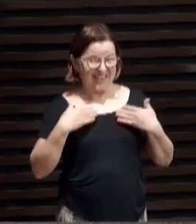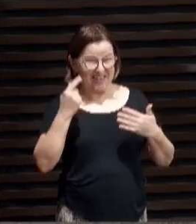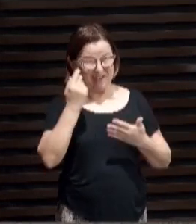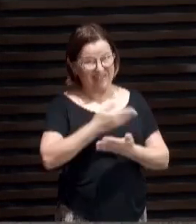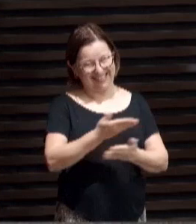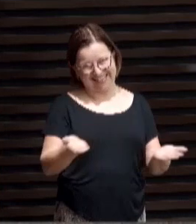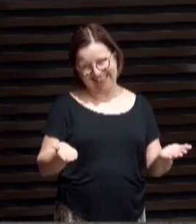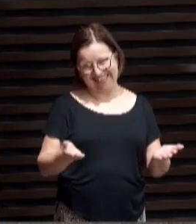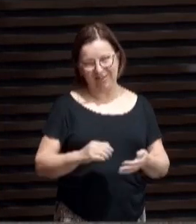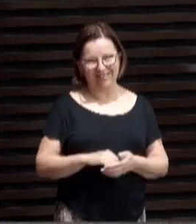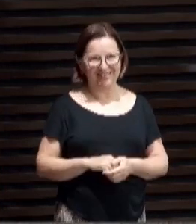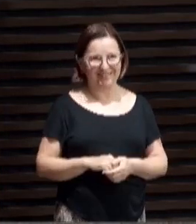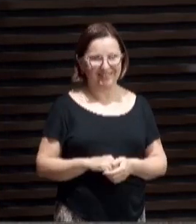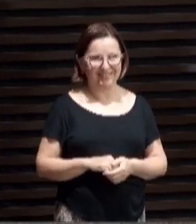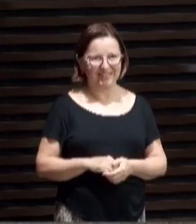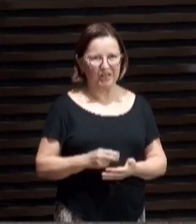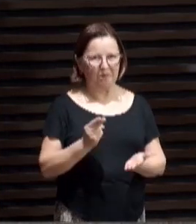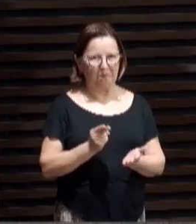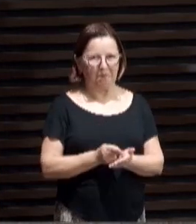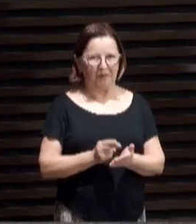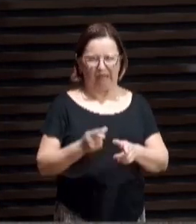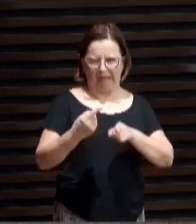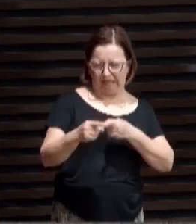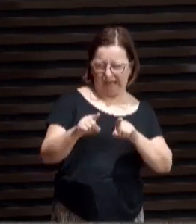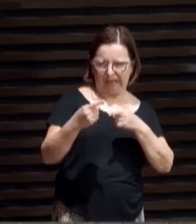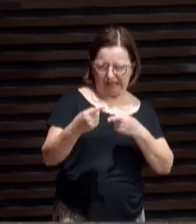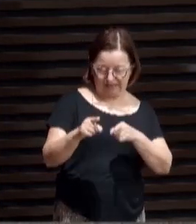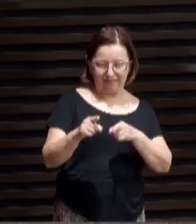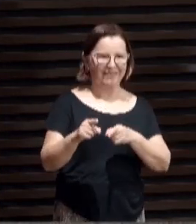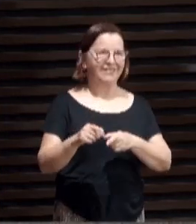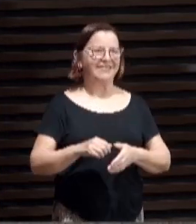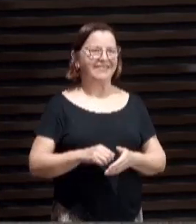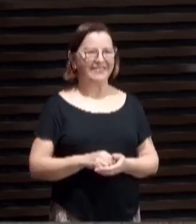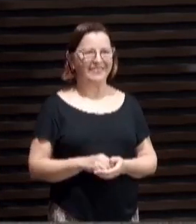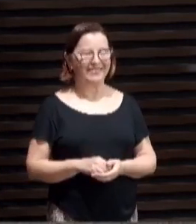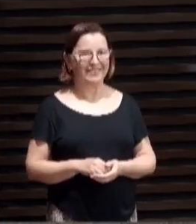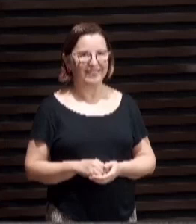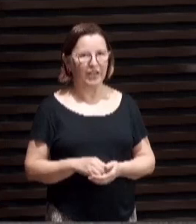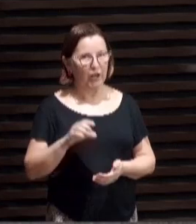Até no tripúdio, ou até na derrota tem tripúdio, só porque o Fluminense vem